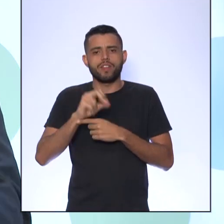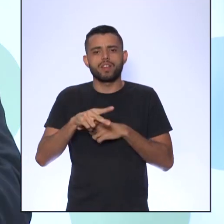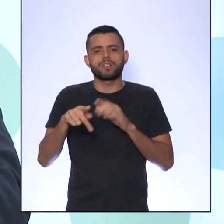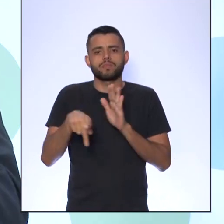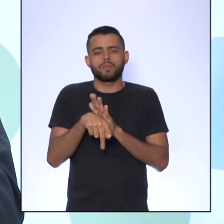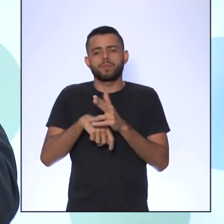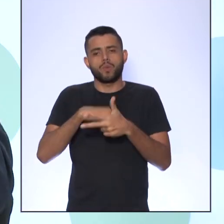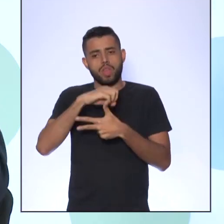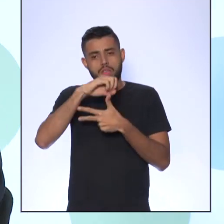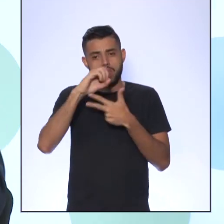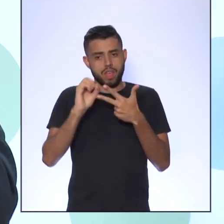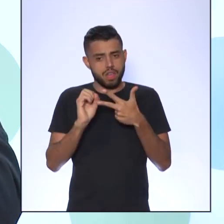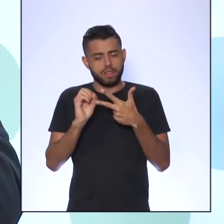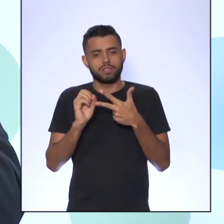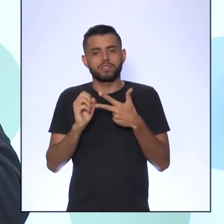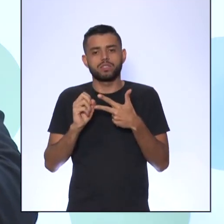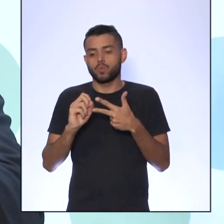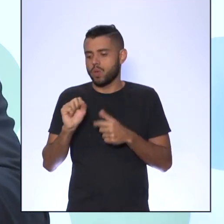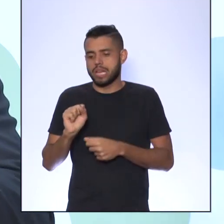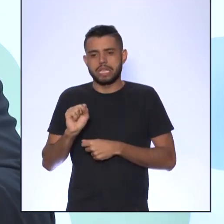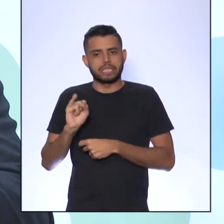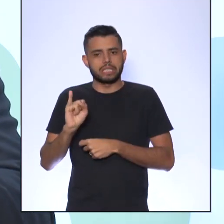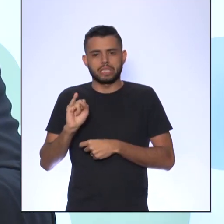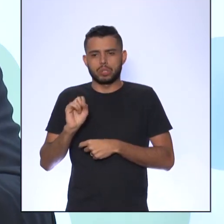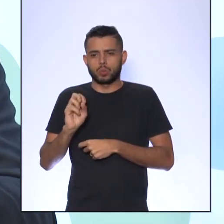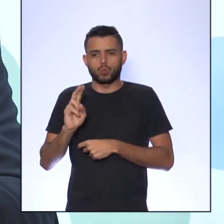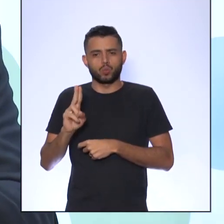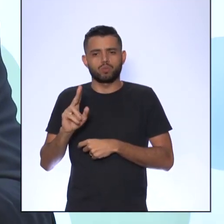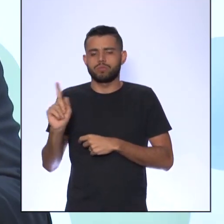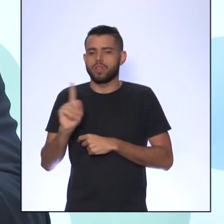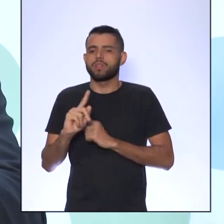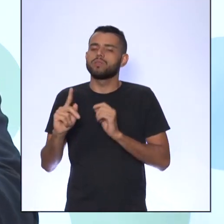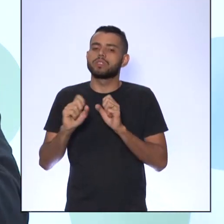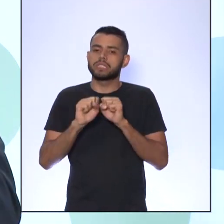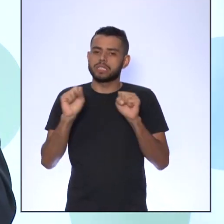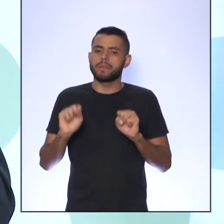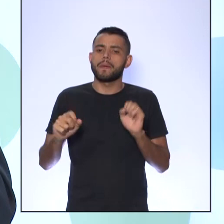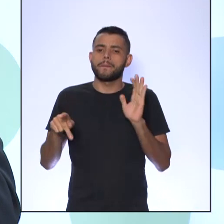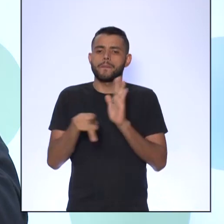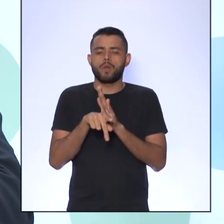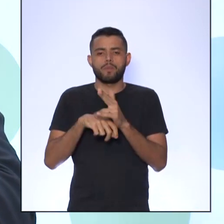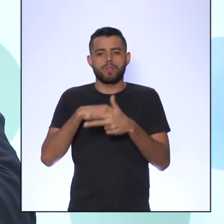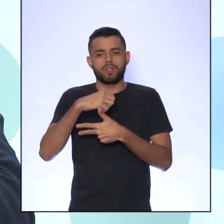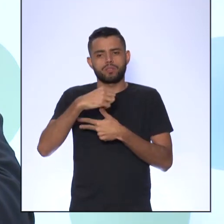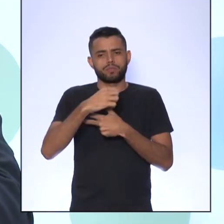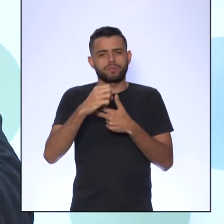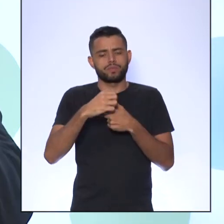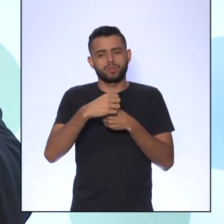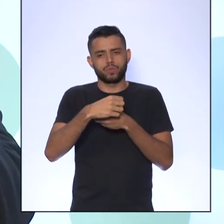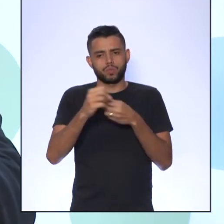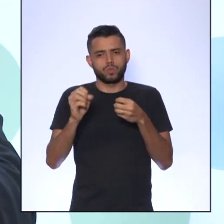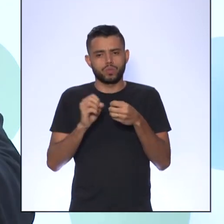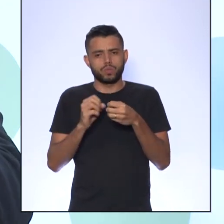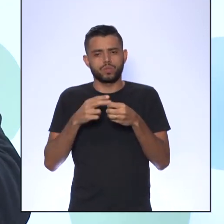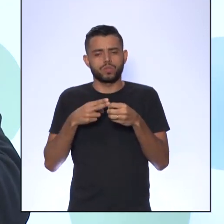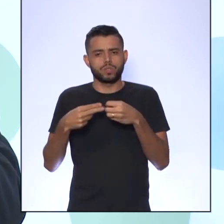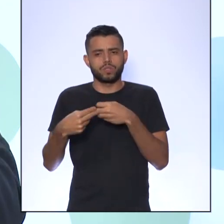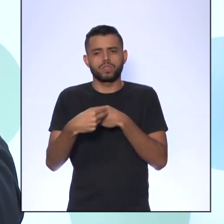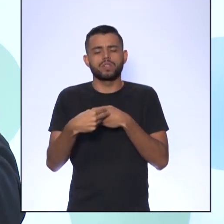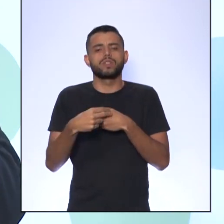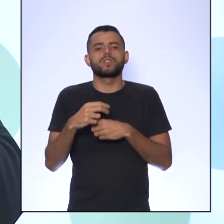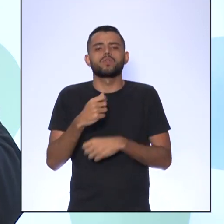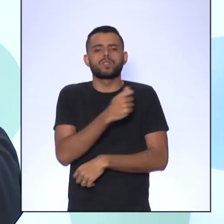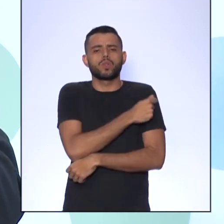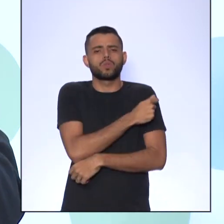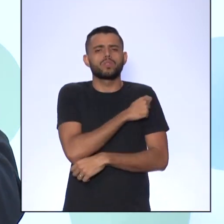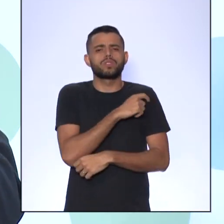Enem, nesse caso, que não é pelo SISU, é por um sistema próprio da Universidade de Campinas, na qual os estudantes exclusivamente da rede